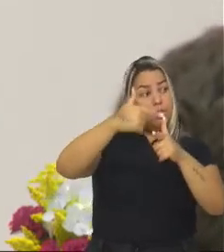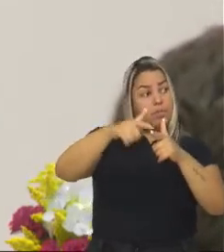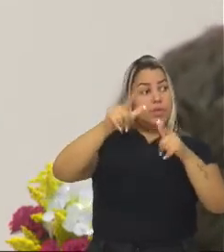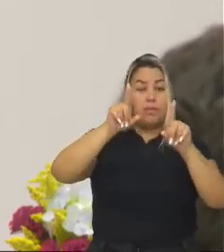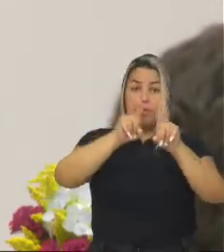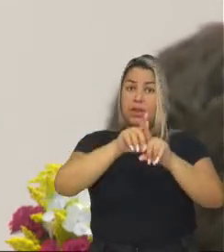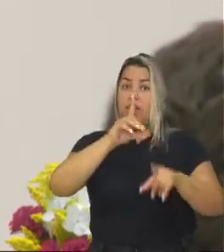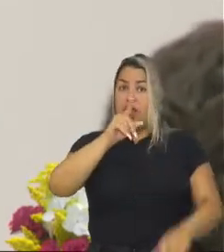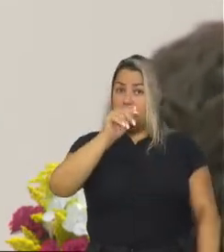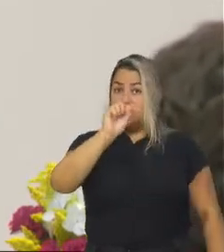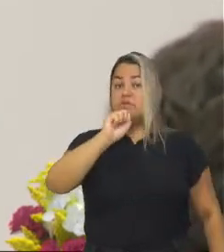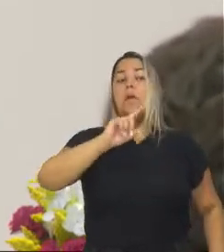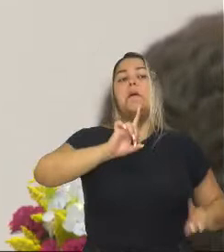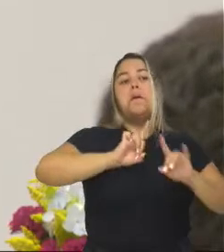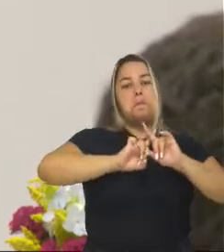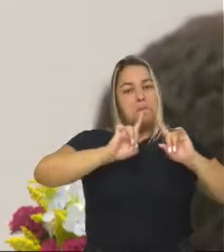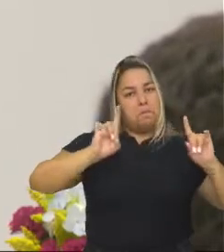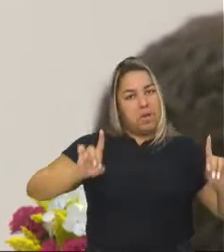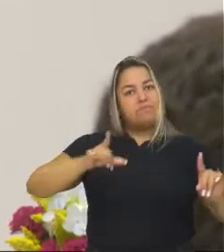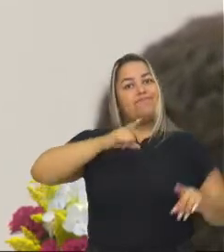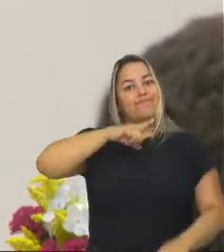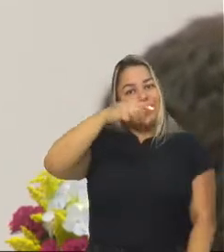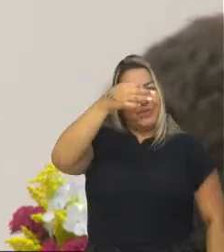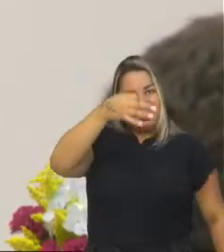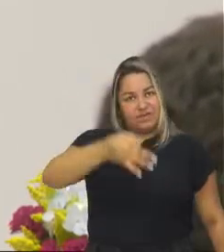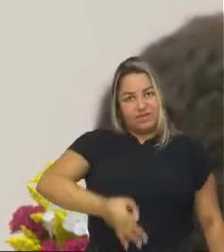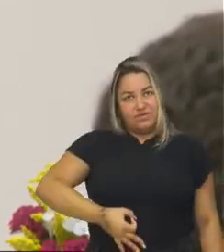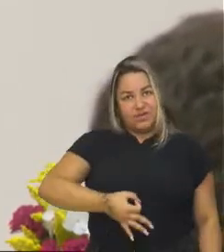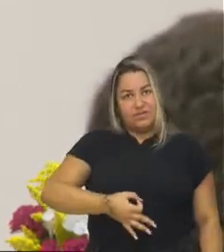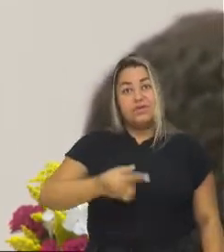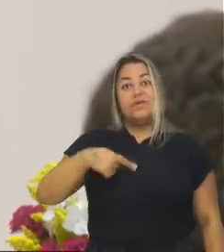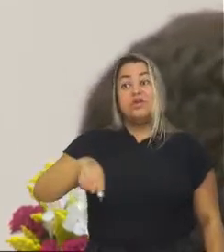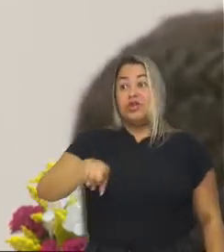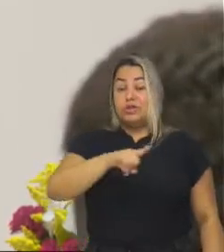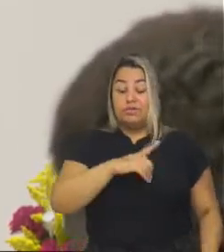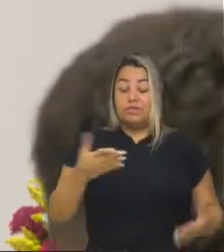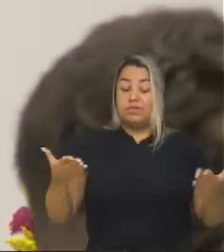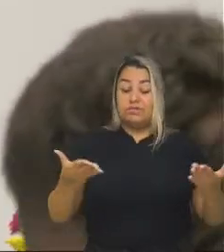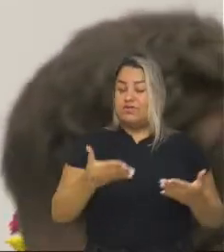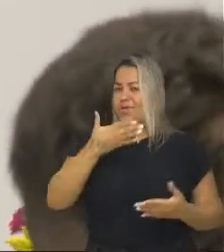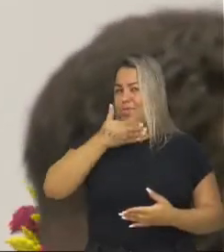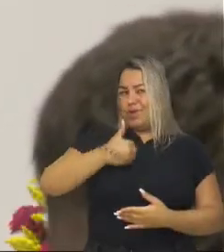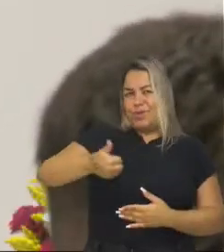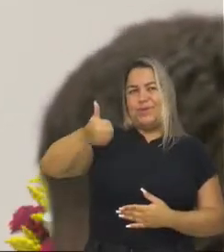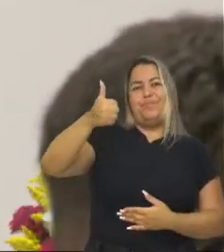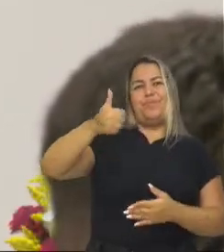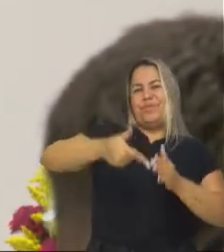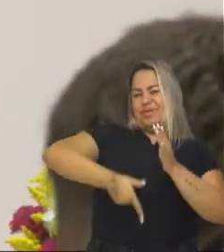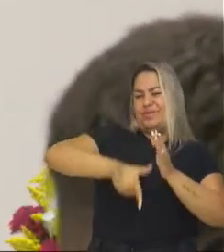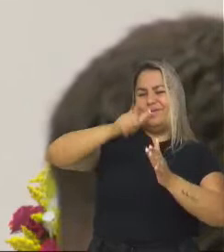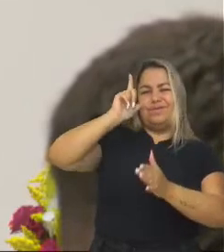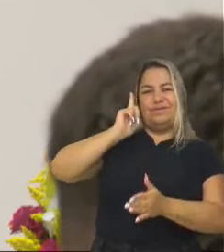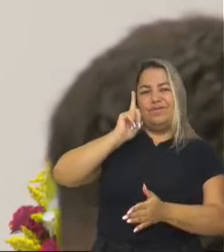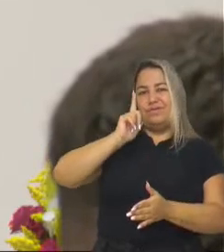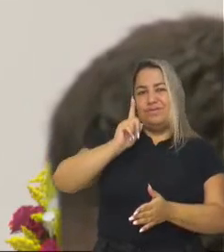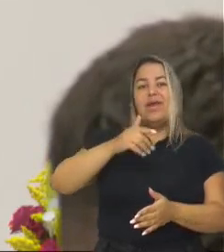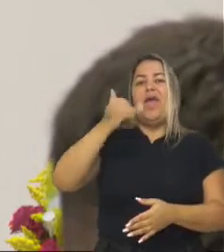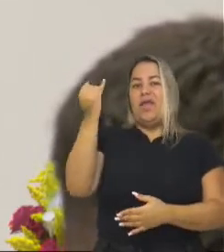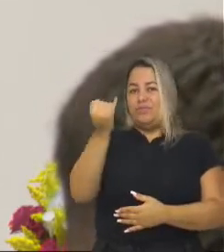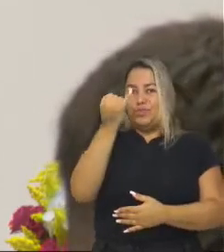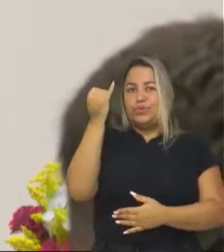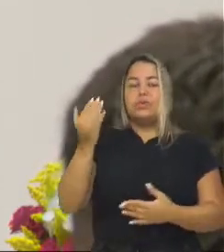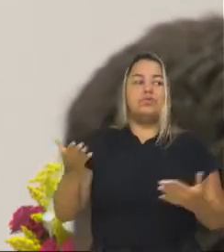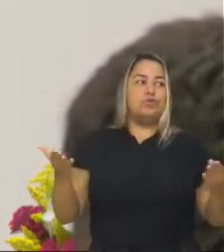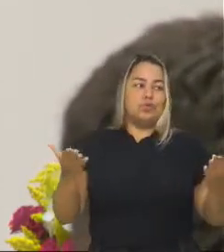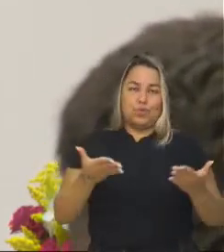embates, mas nós vamos ter a certeza de que nós hoje estamos melhor do que ontem. Eu acho que isso é que é importante.